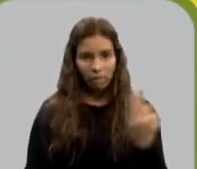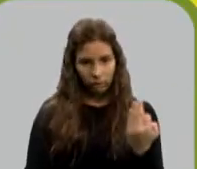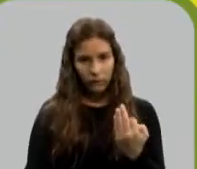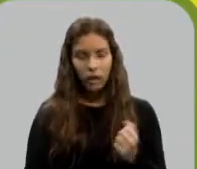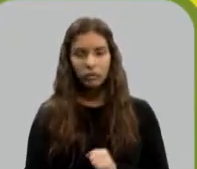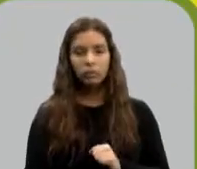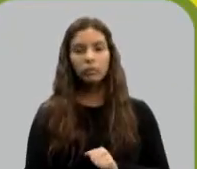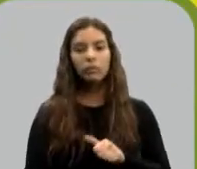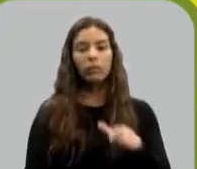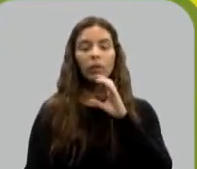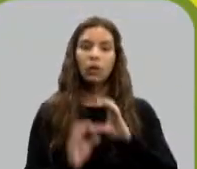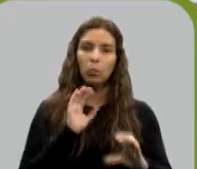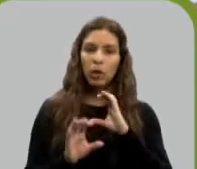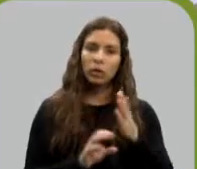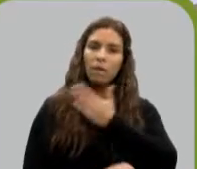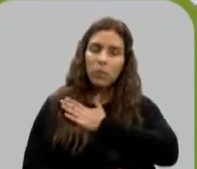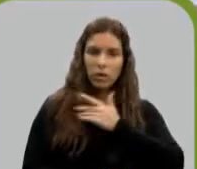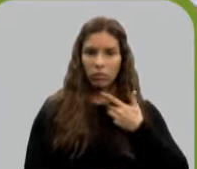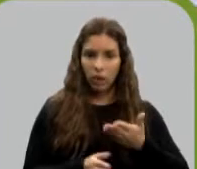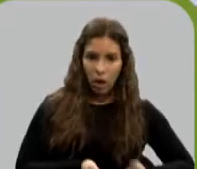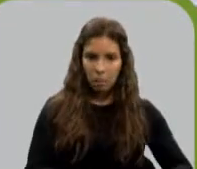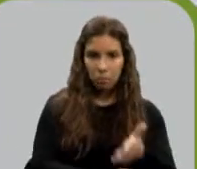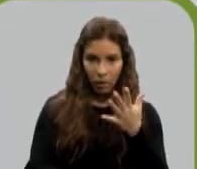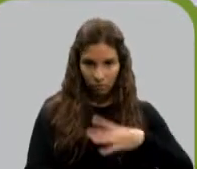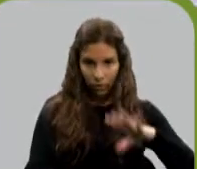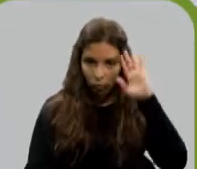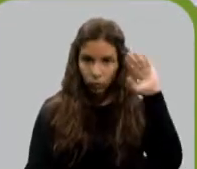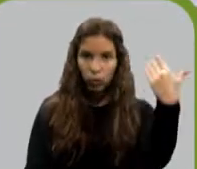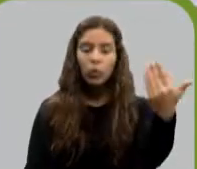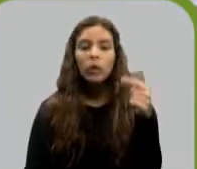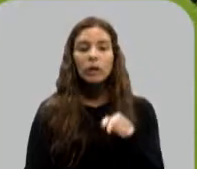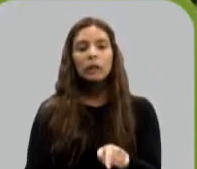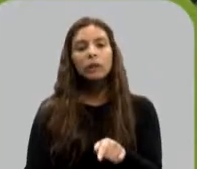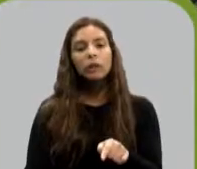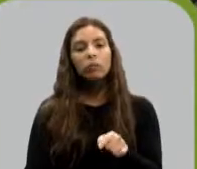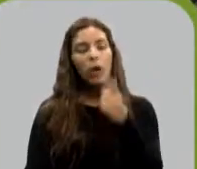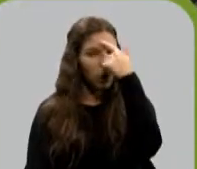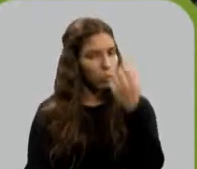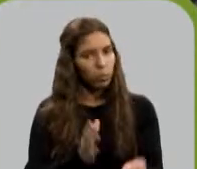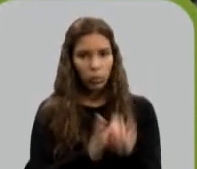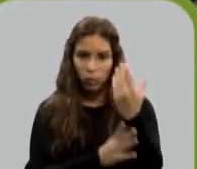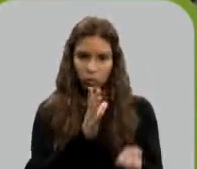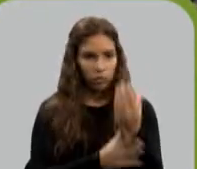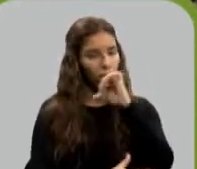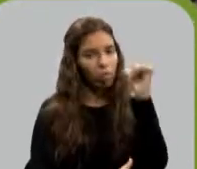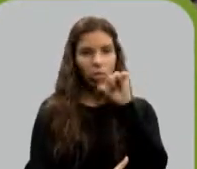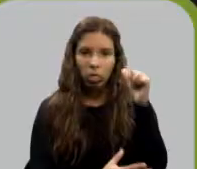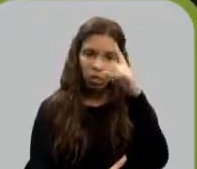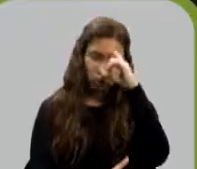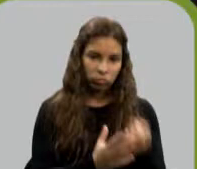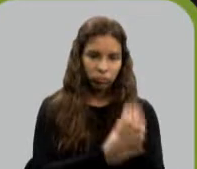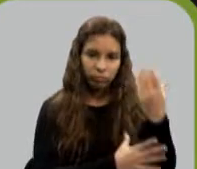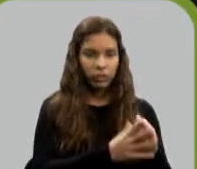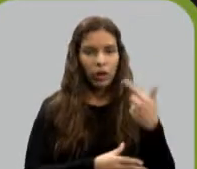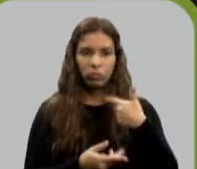fazer. Para alguém que queira seguir comunicação, tem que ser muito criativo, tem que